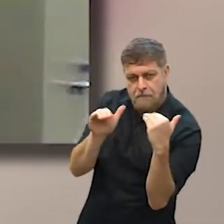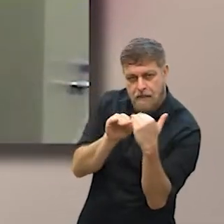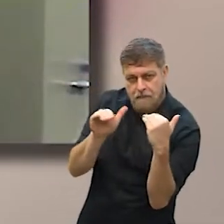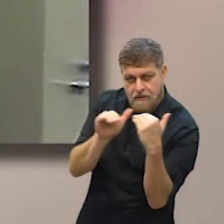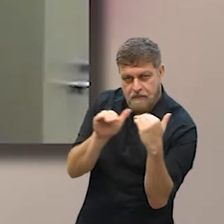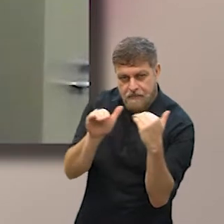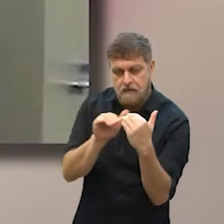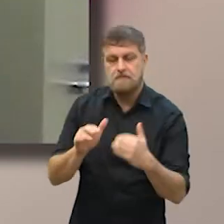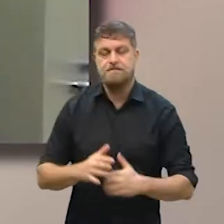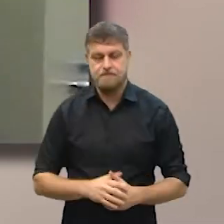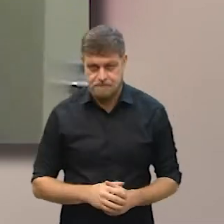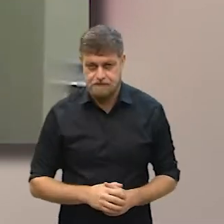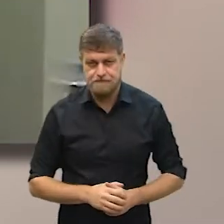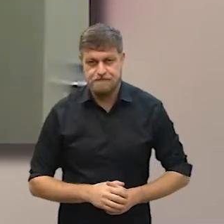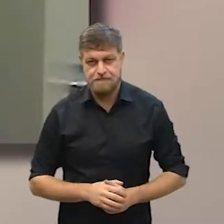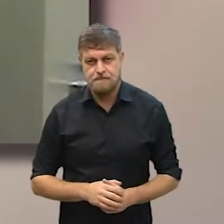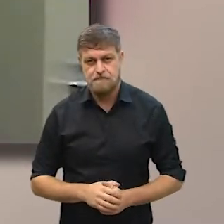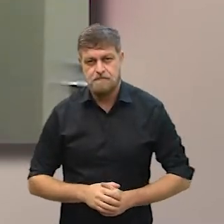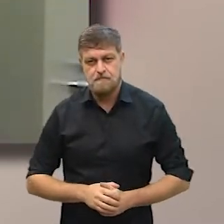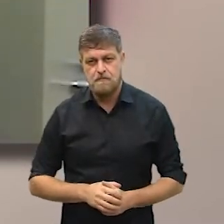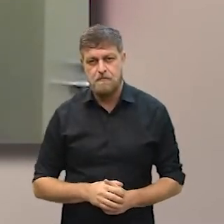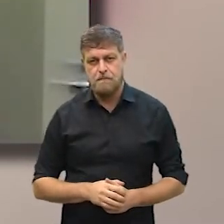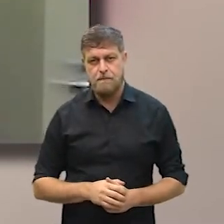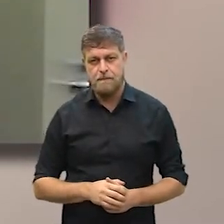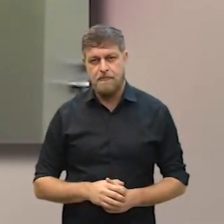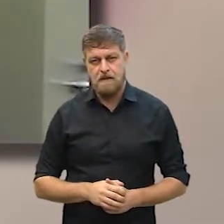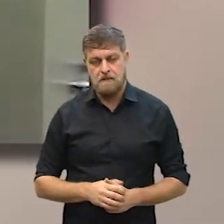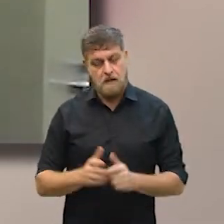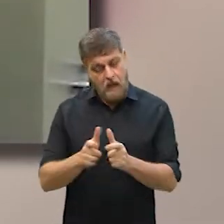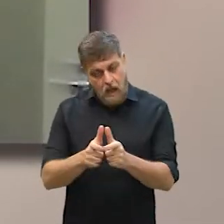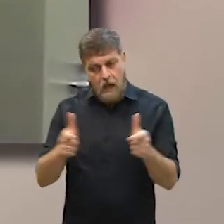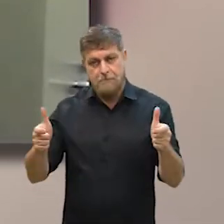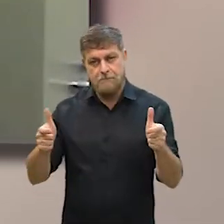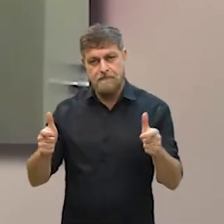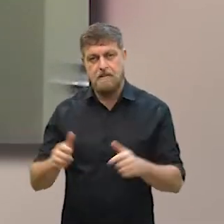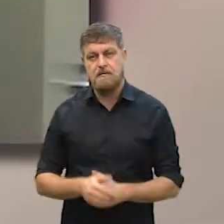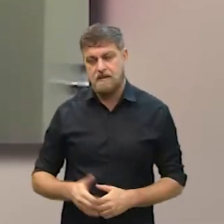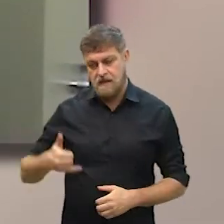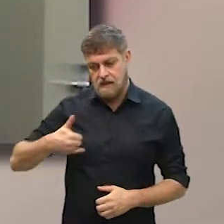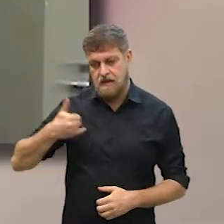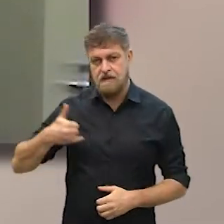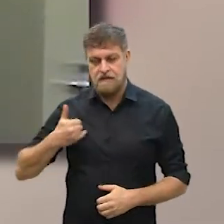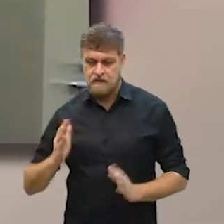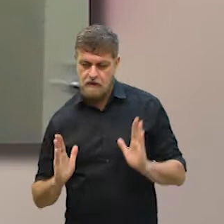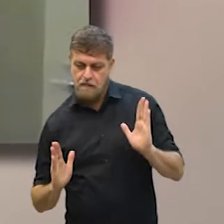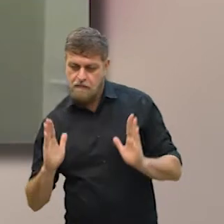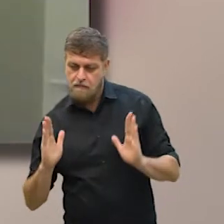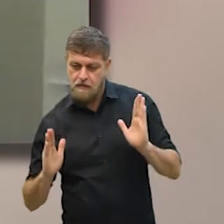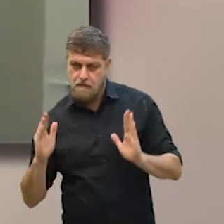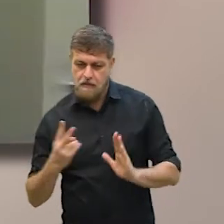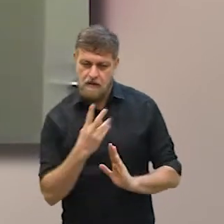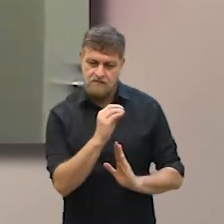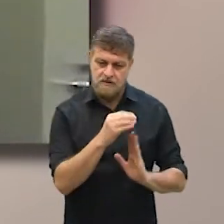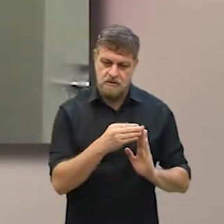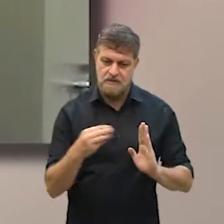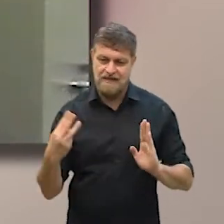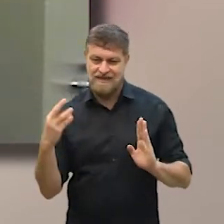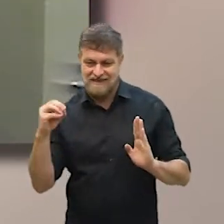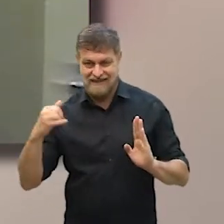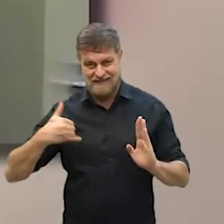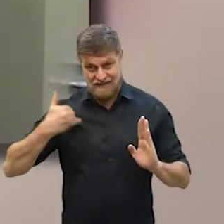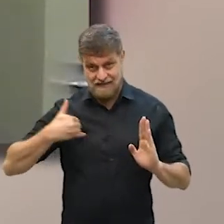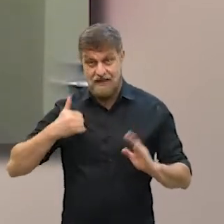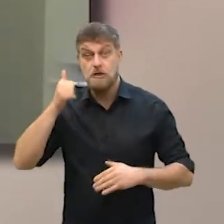meio a meio a entre os dois sexos mas o mais comum realmente na idade fértil e com predomínio da